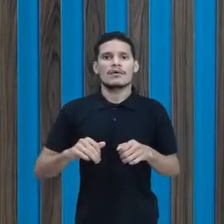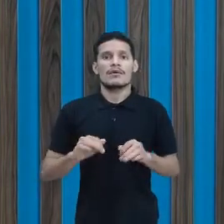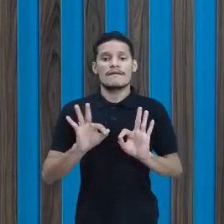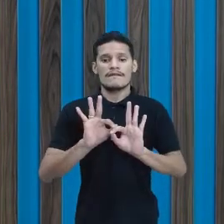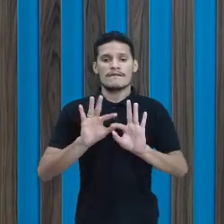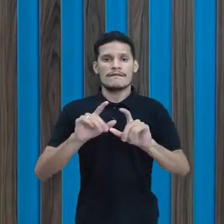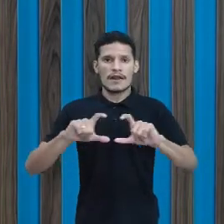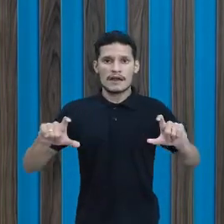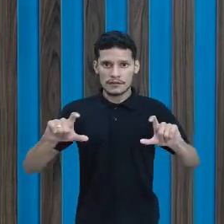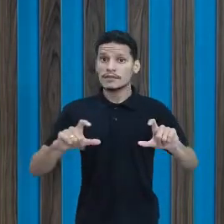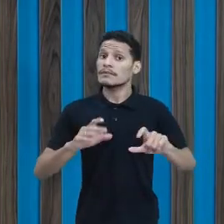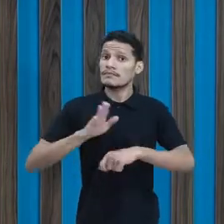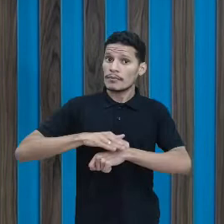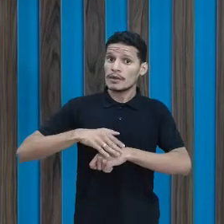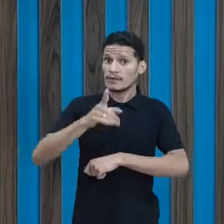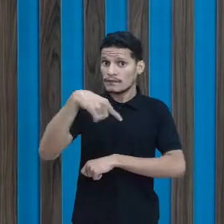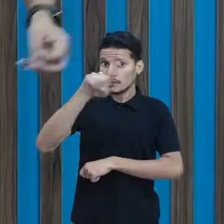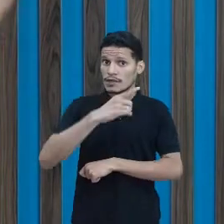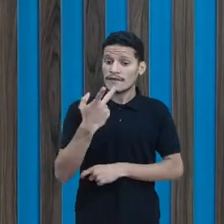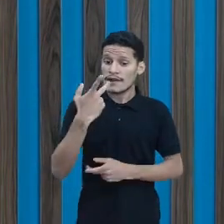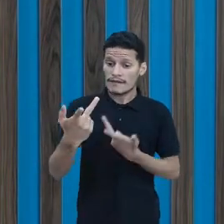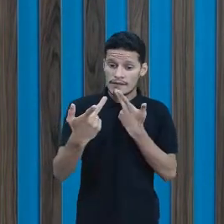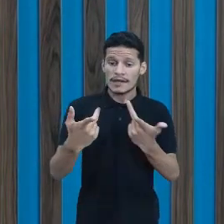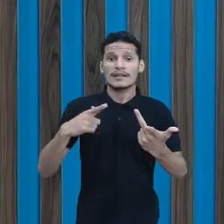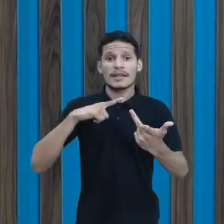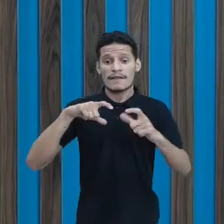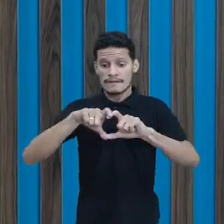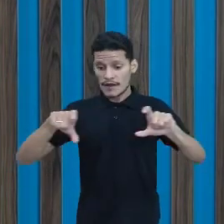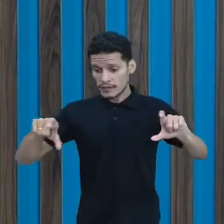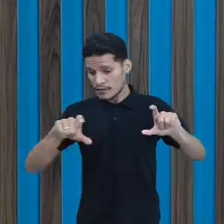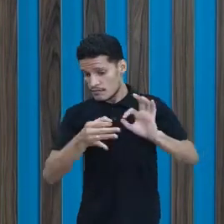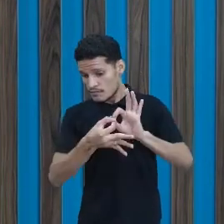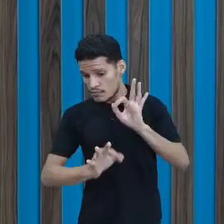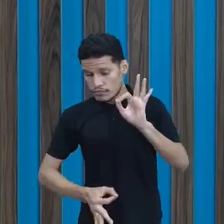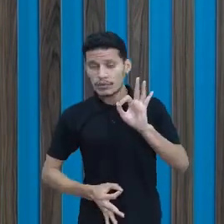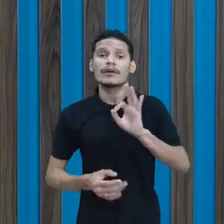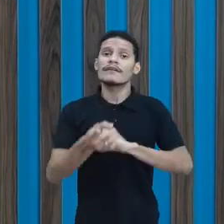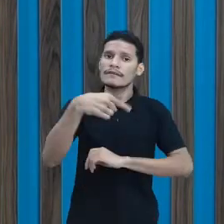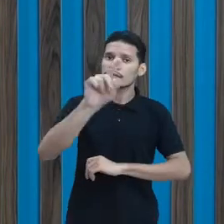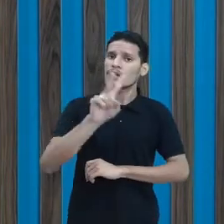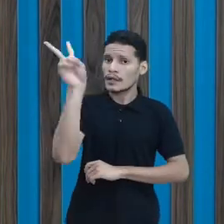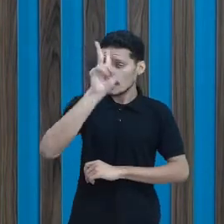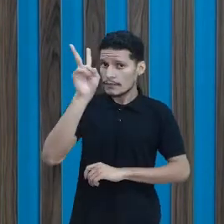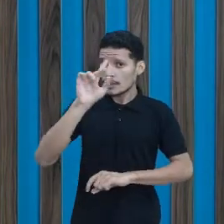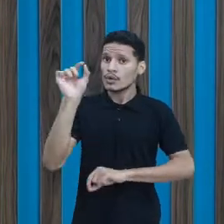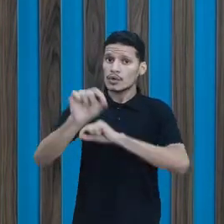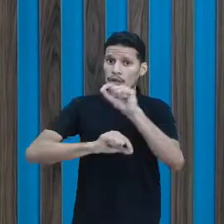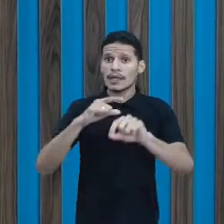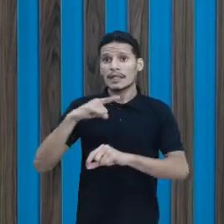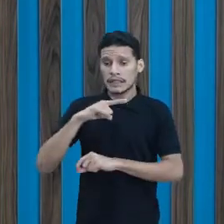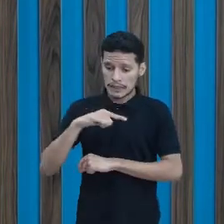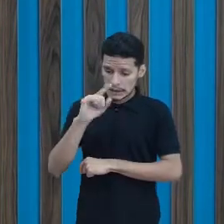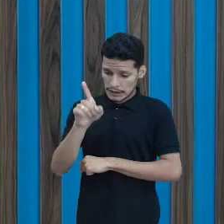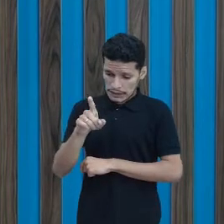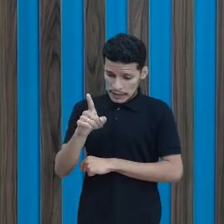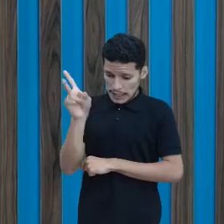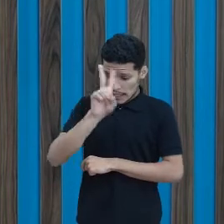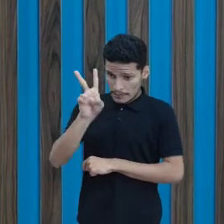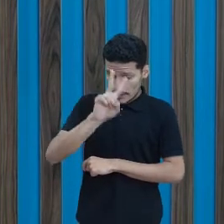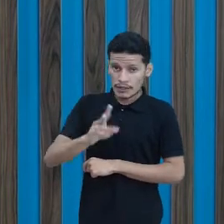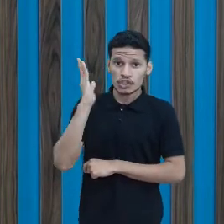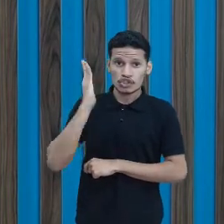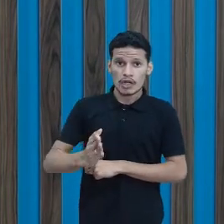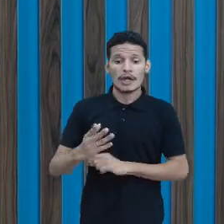falando, e se for uma frase longa, você vai ter um lembrete que aquela frase é uma interrogação desde o começo da frase. Isso não tem